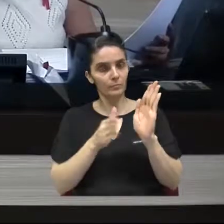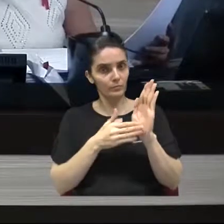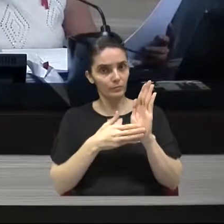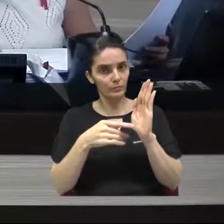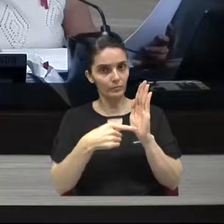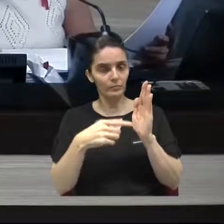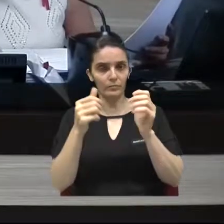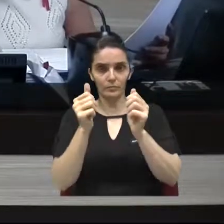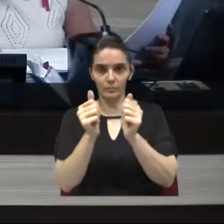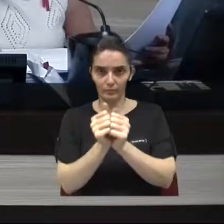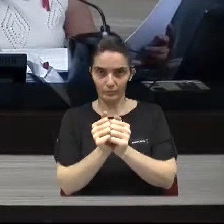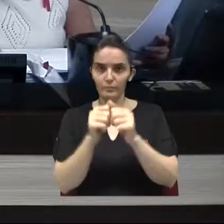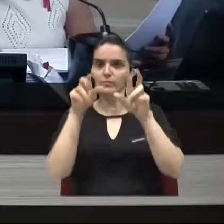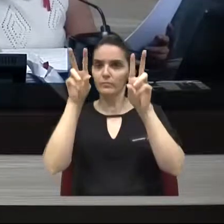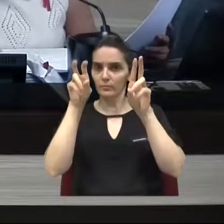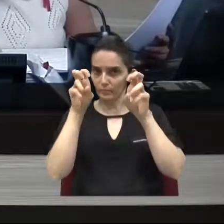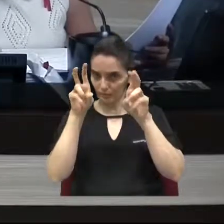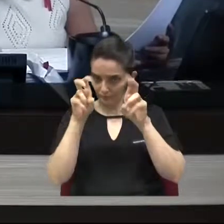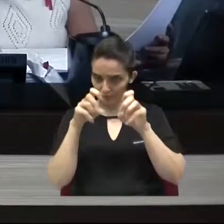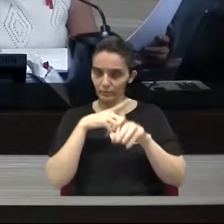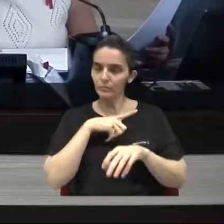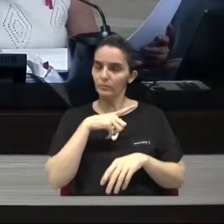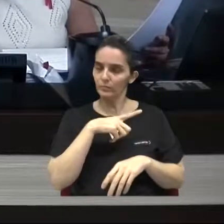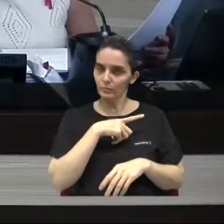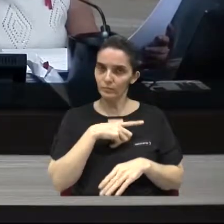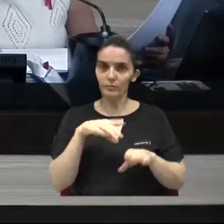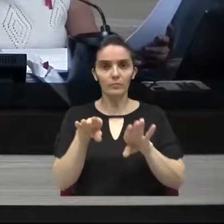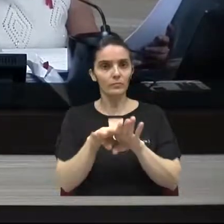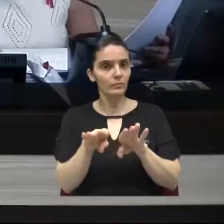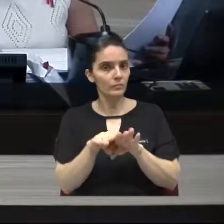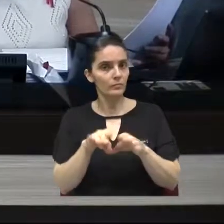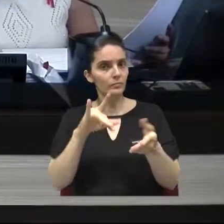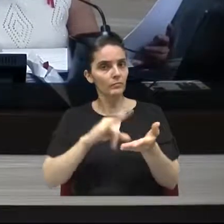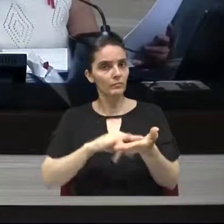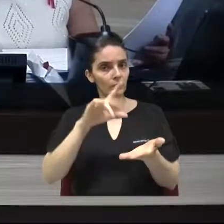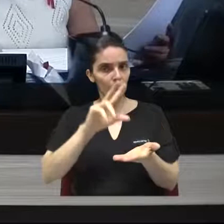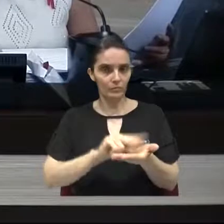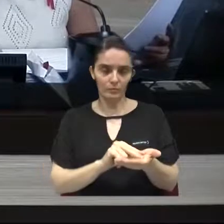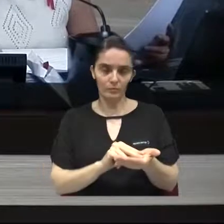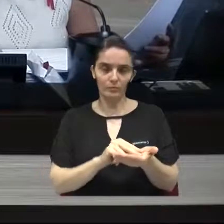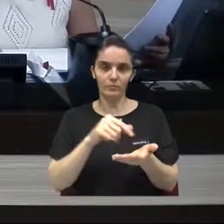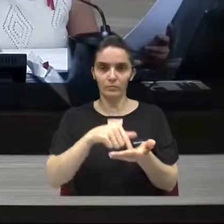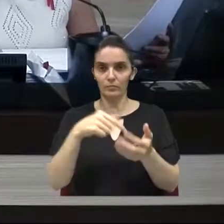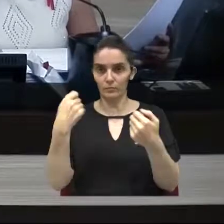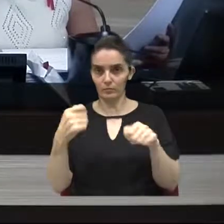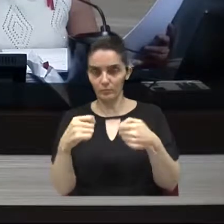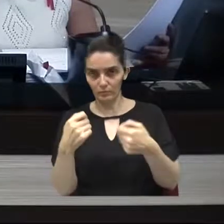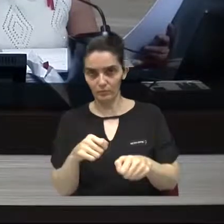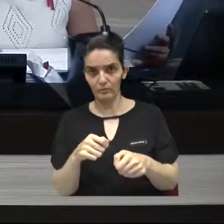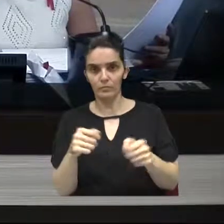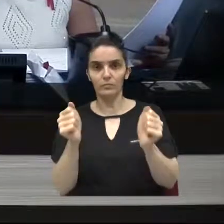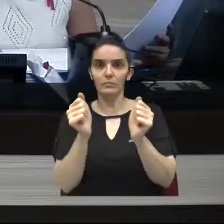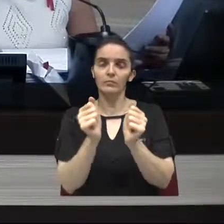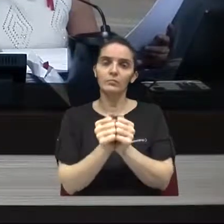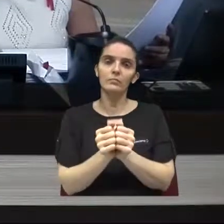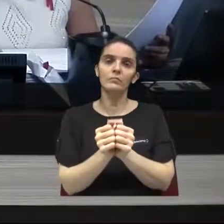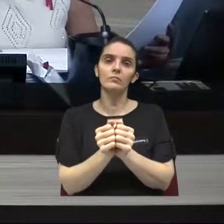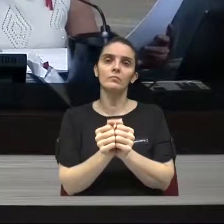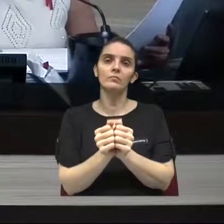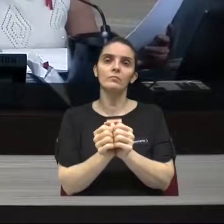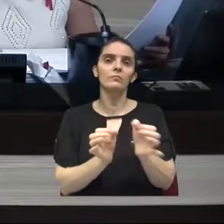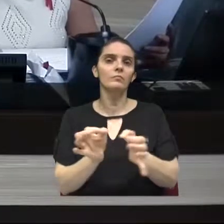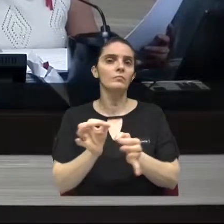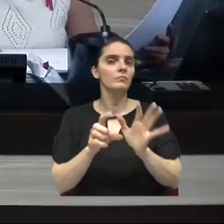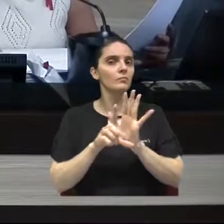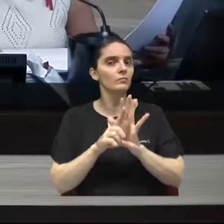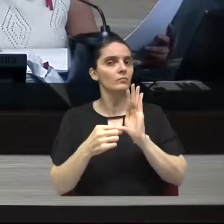encaminhamos a mensagem necessária à sua apresentação, bem como documentação anexa, no sentido que a mesma faça parte integrante do